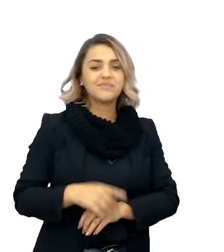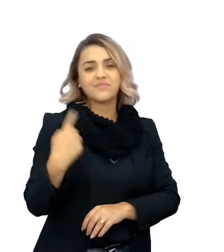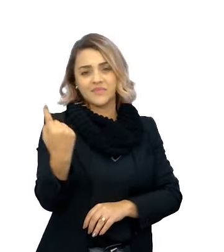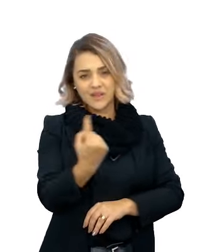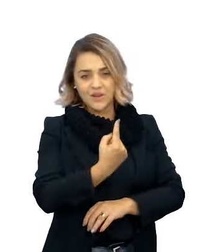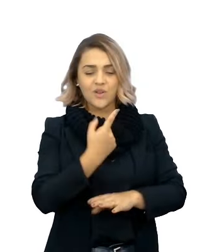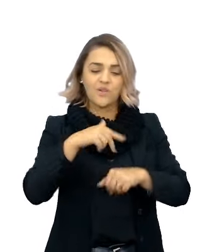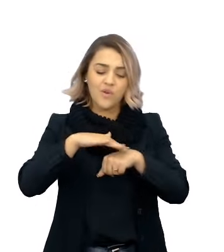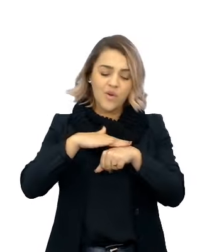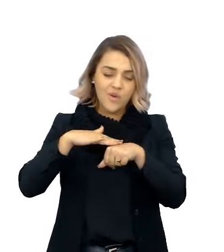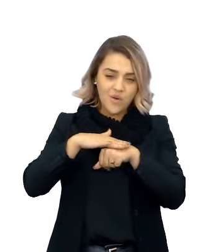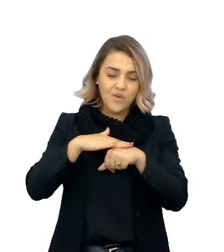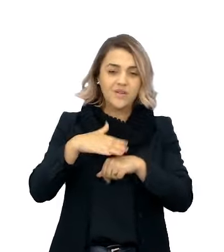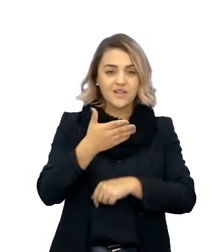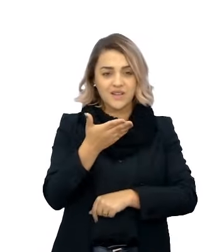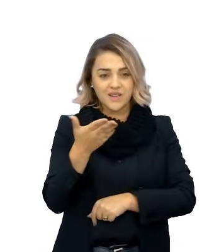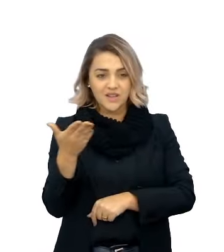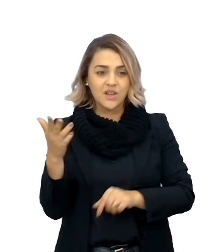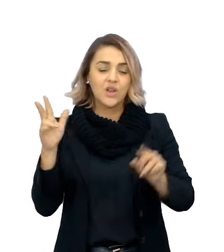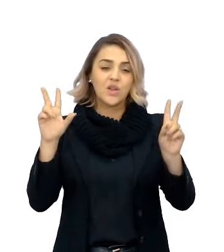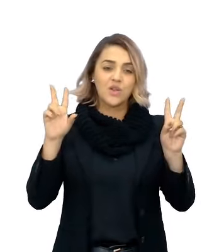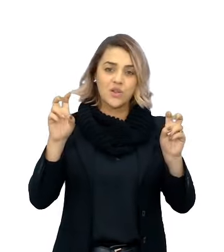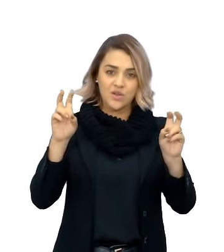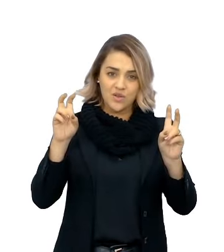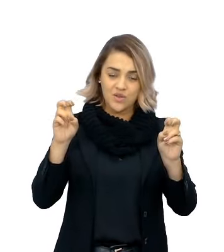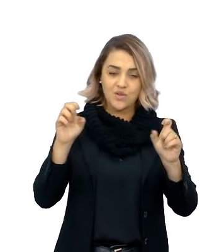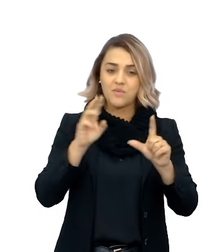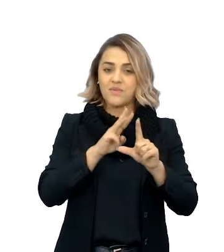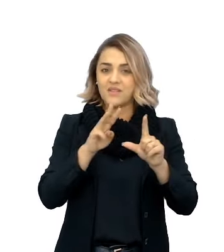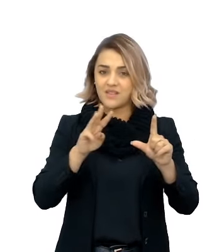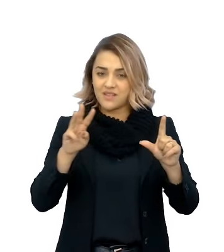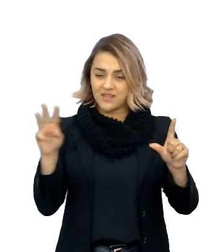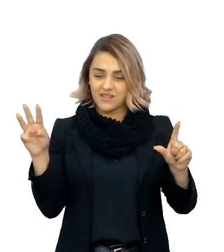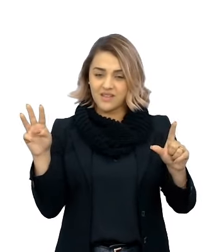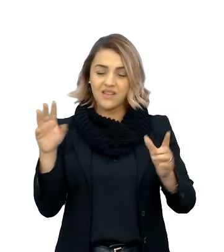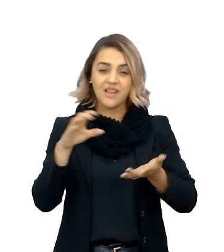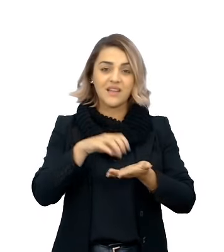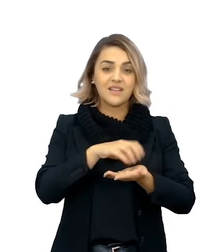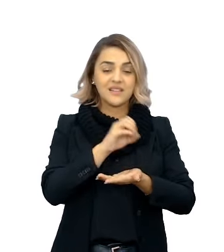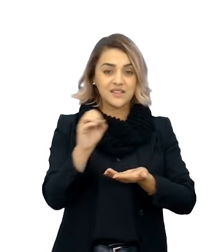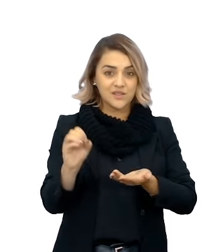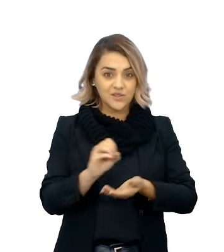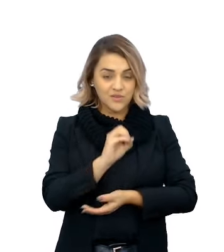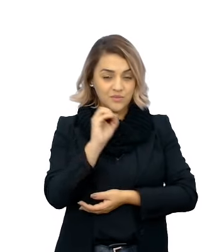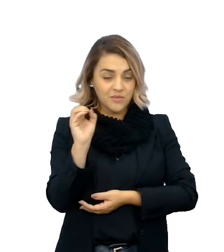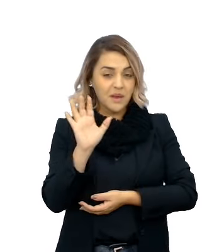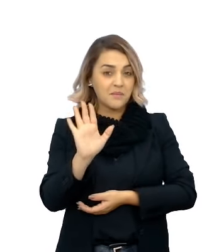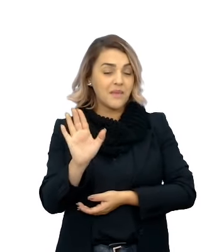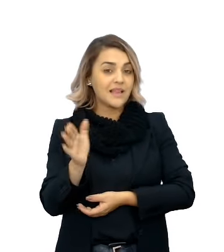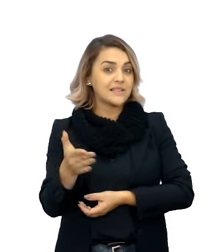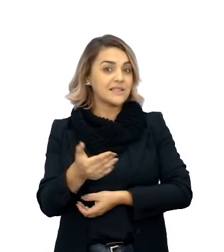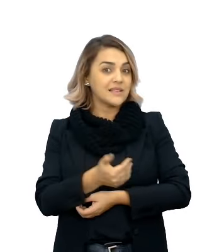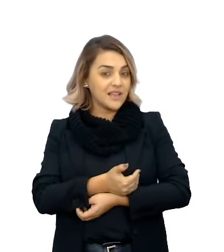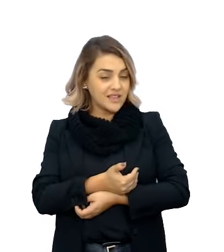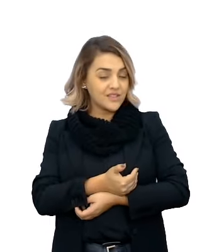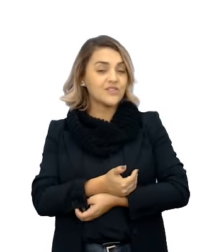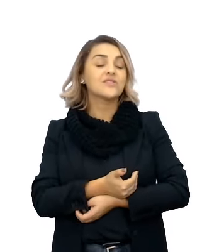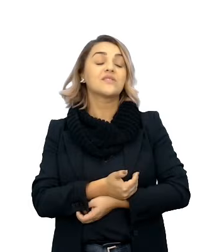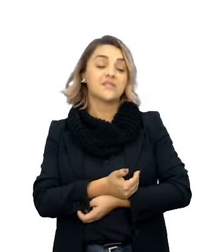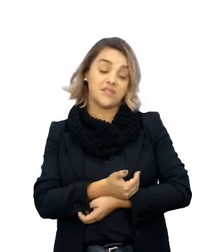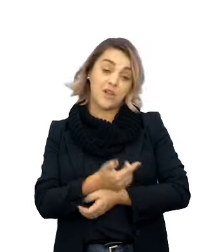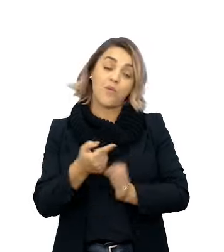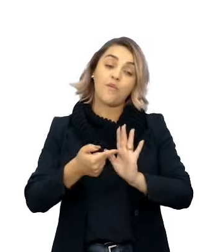vocês, tá? Sobre o repositório que está aqui do Centro de Mídias. Mas antes disso, eu gostaria de mostrar esse